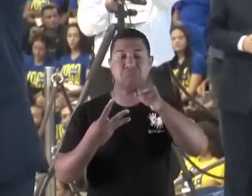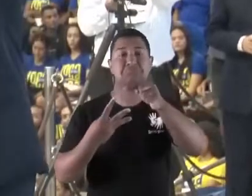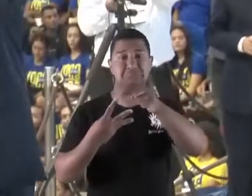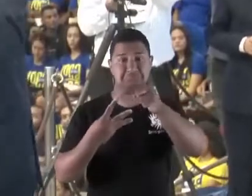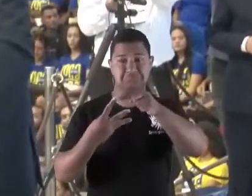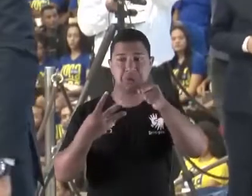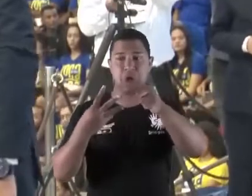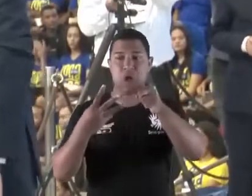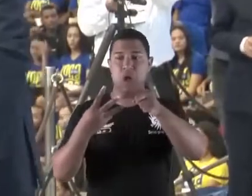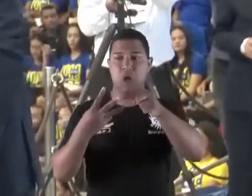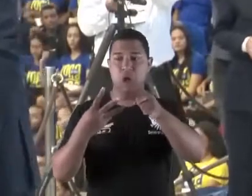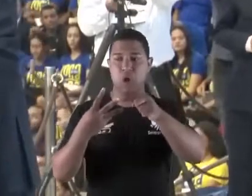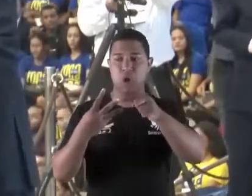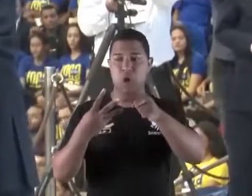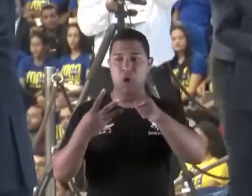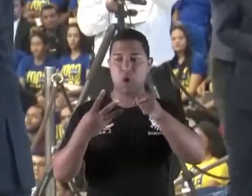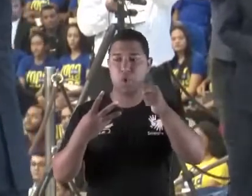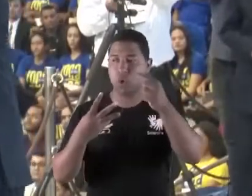rosto de boi,